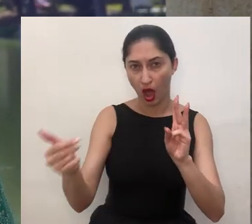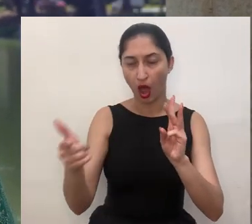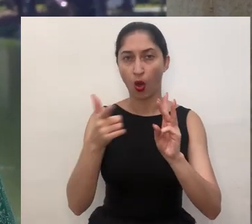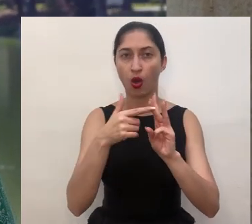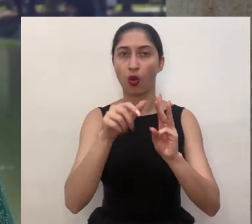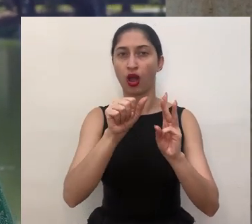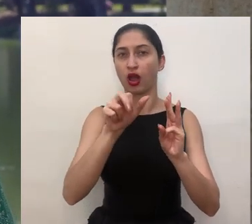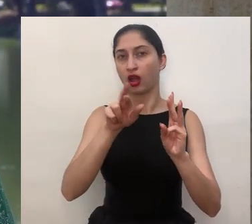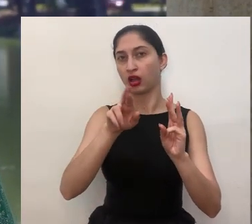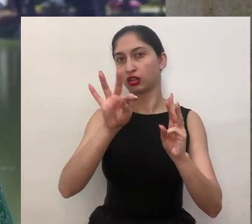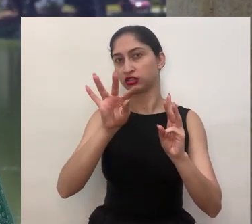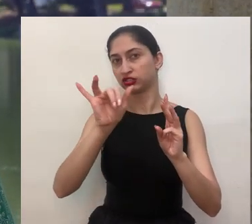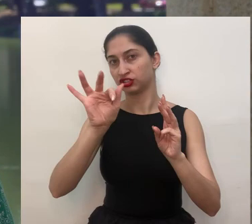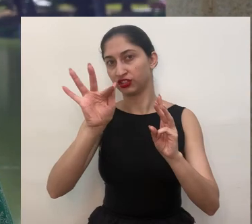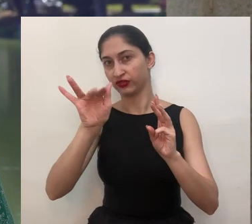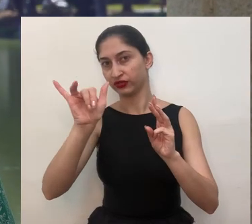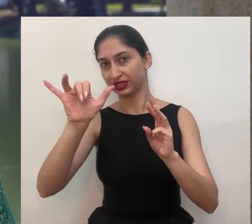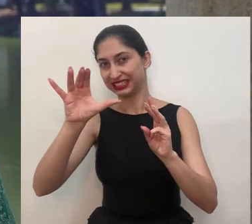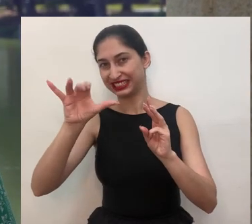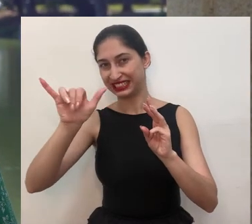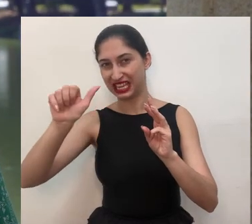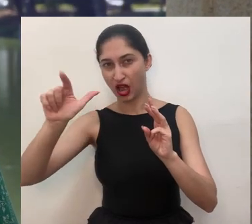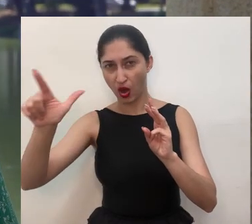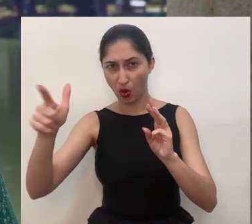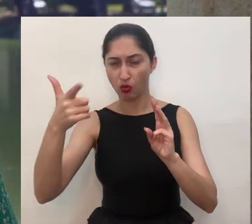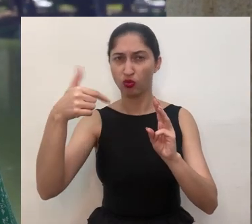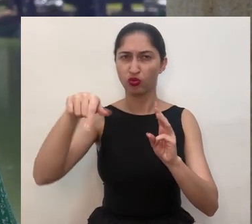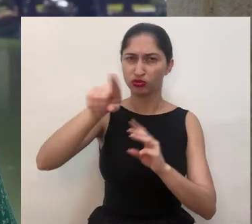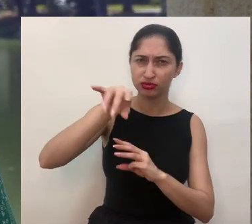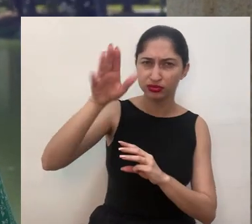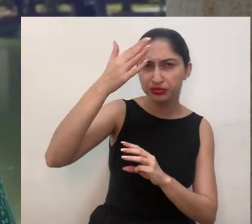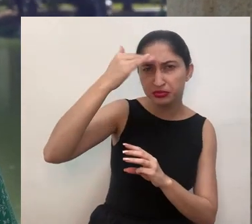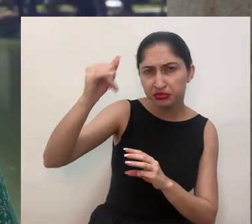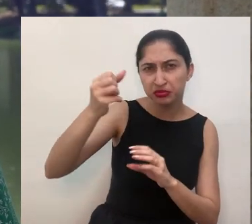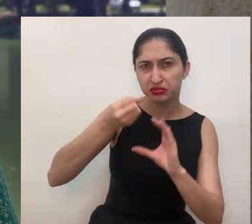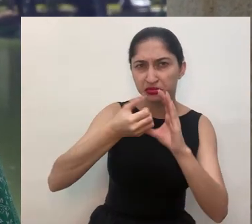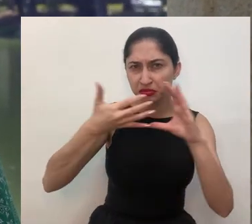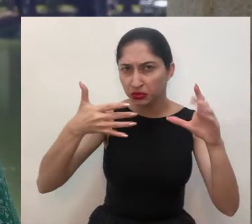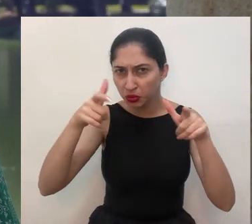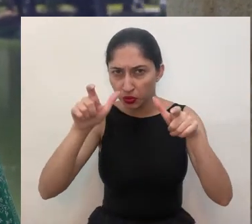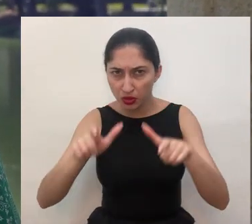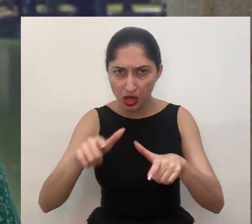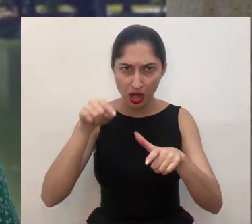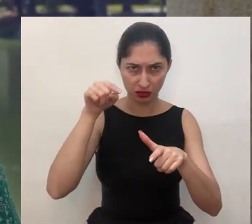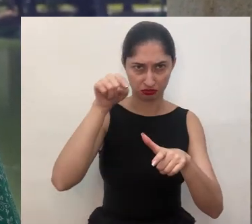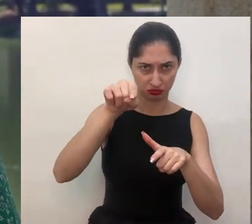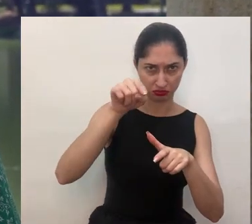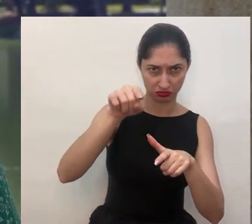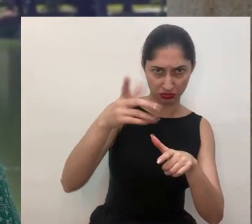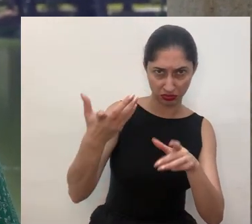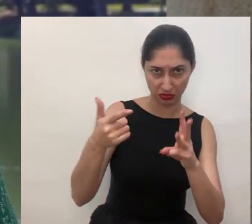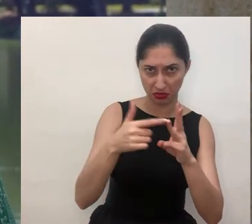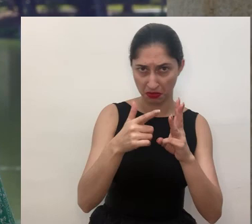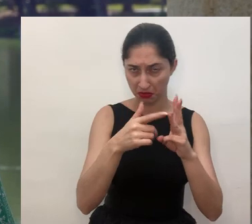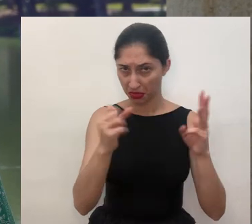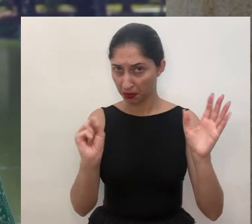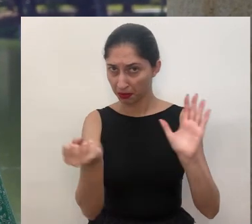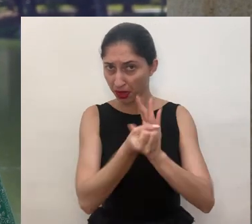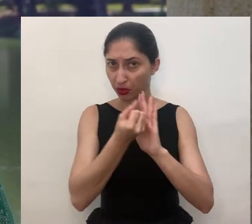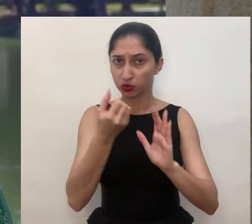Você conseguiria ainda descrever ou distinguir qual seria o som característico do lugar onde você está? Qual seria o marco